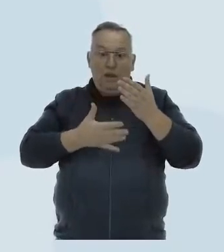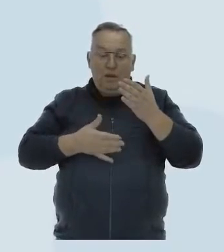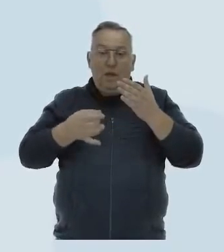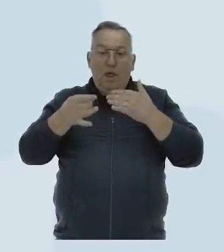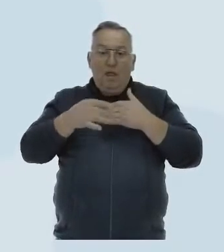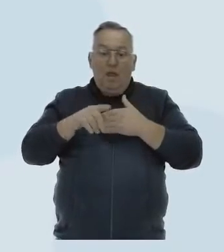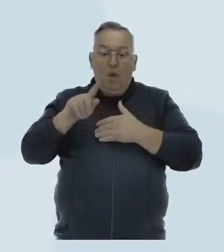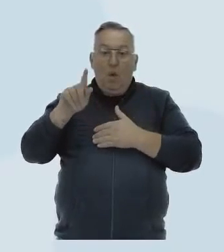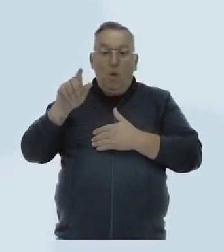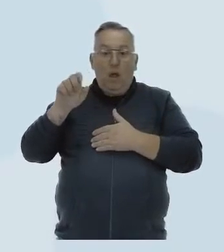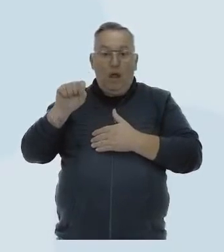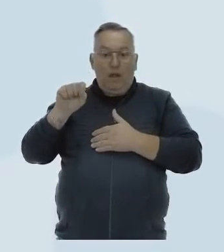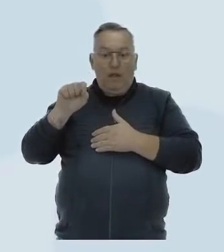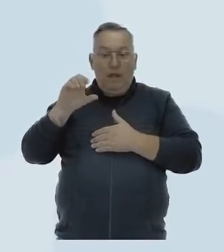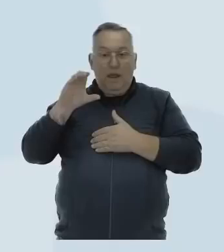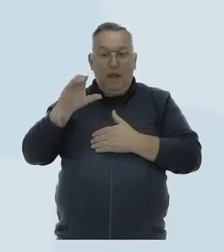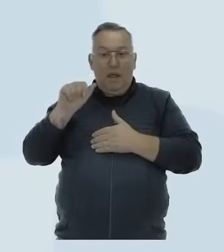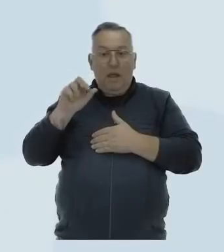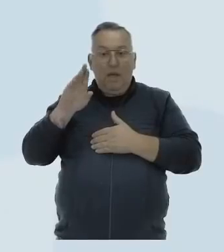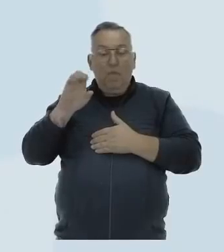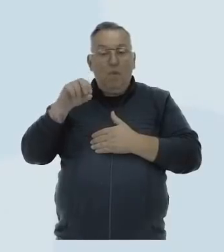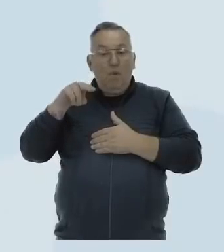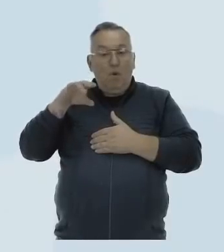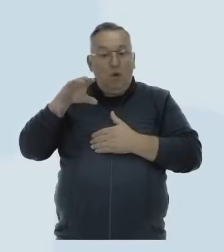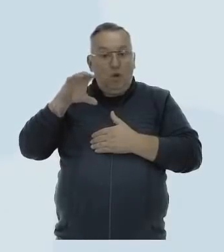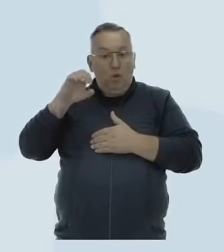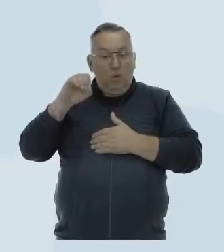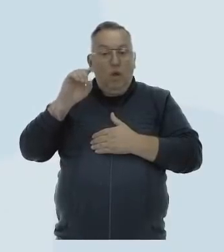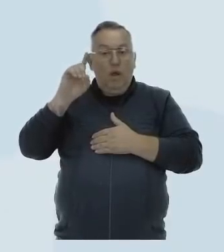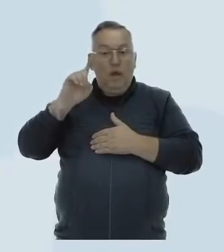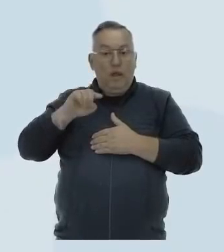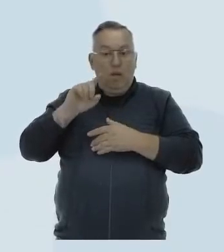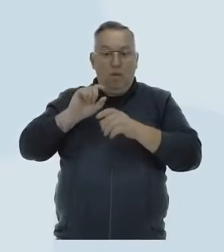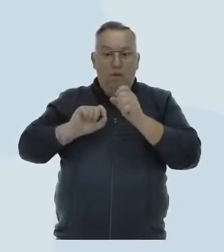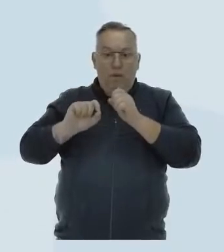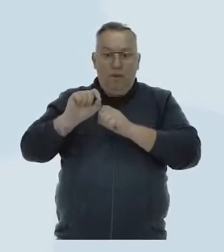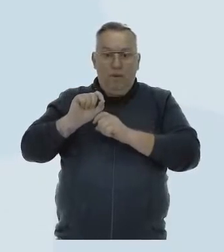gás carbônico, que vai fazer parte do processo,